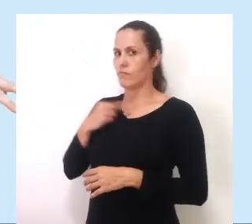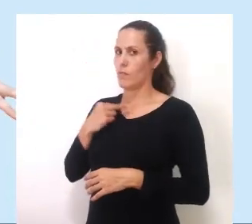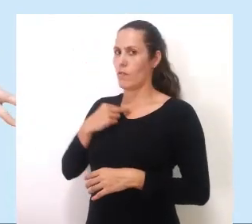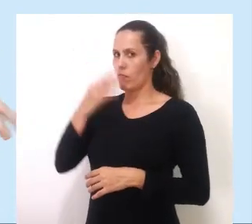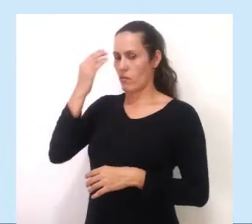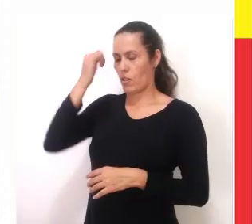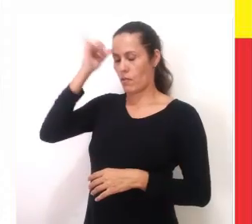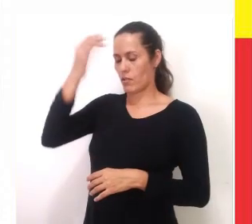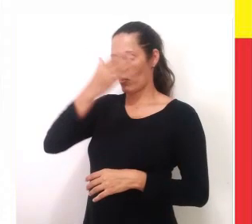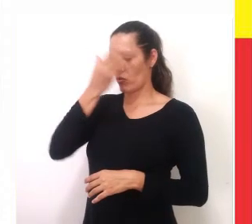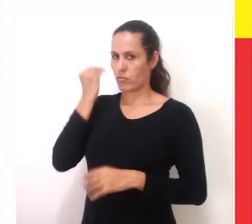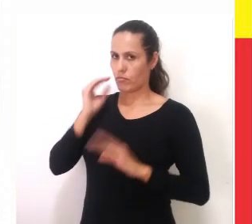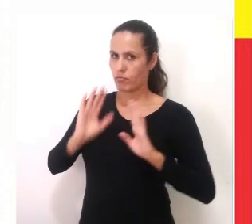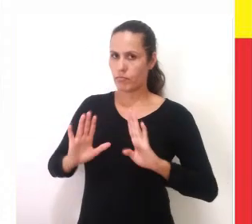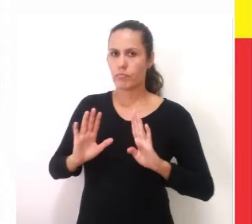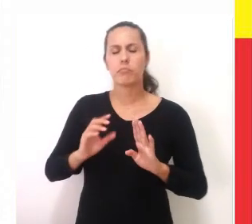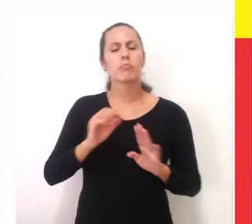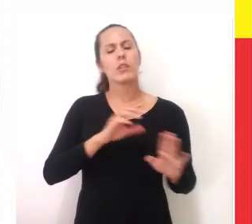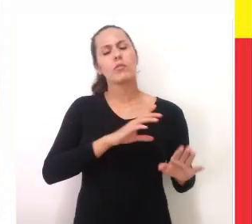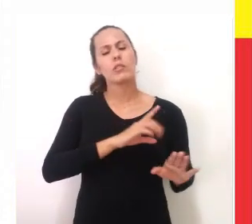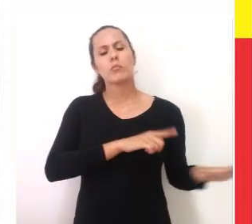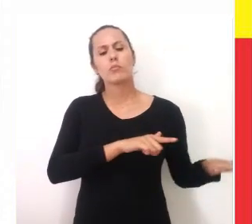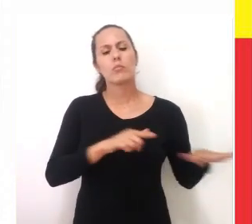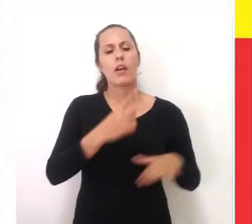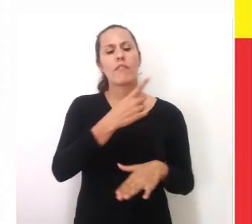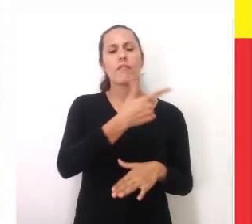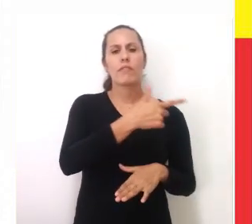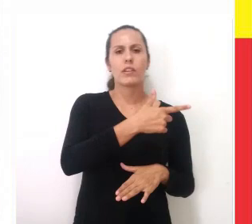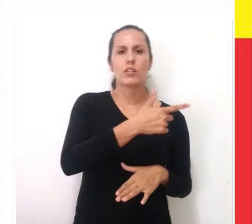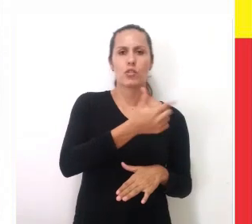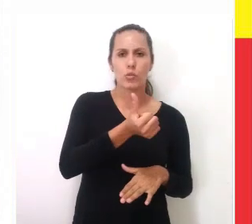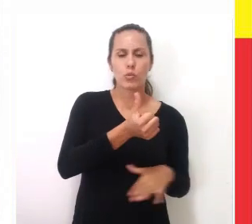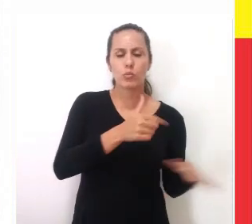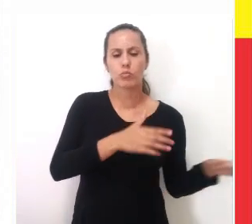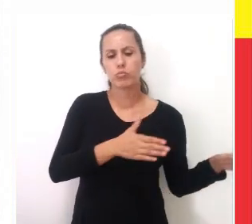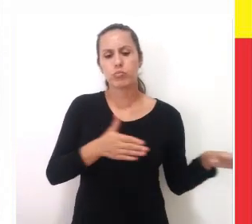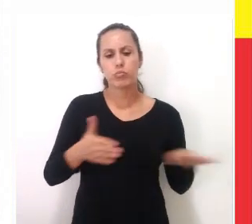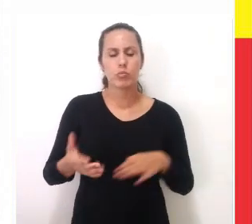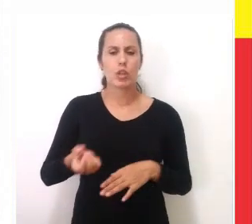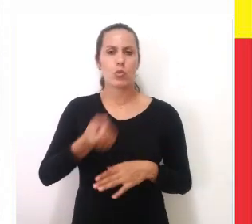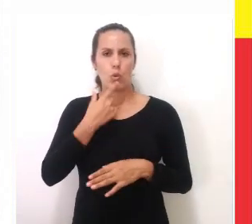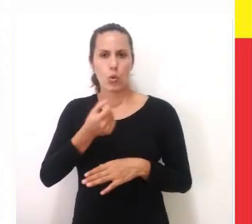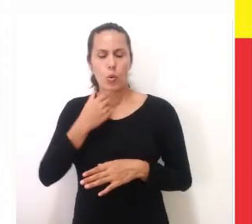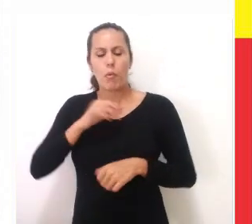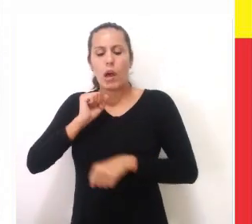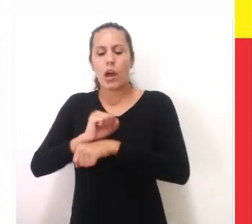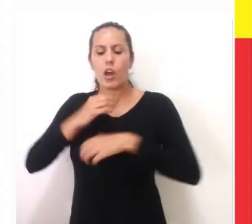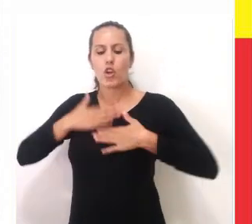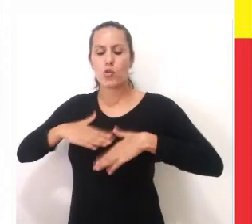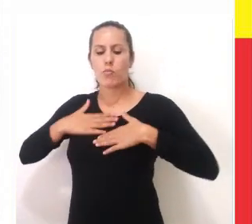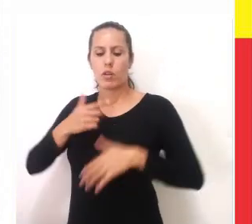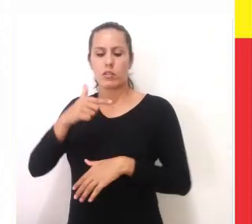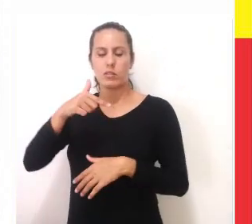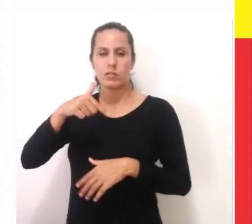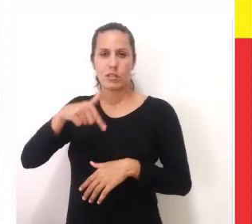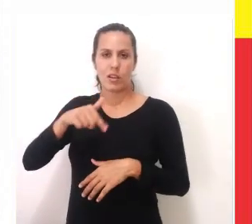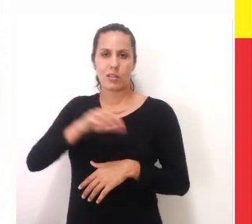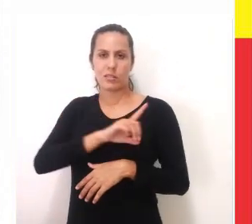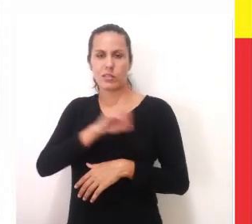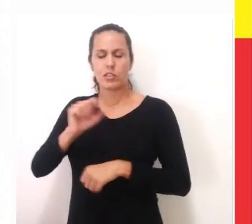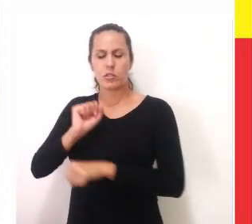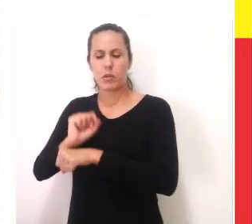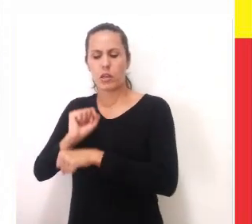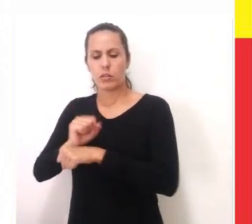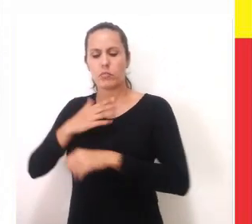os dias. E você vai passar 1 semana, toma 21 dias, descansa 1 semana, 7